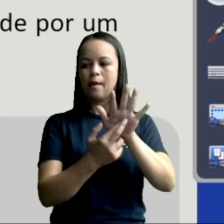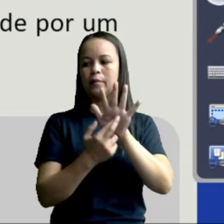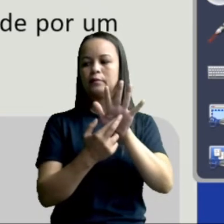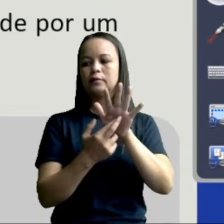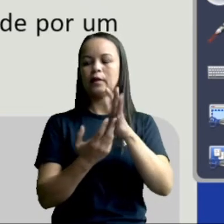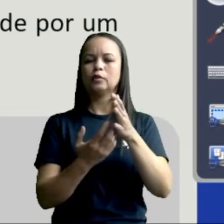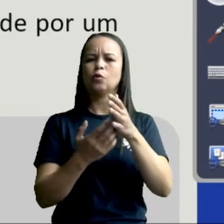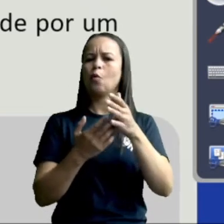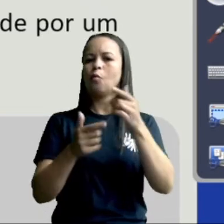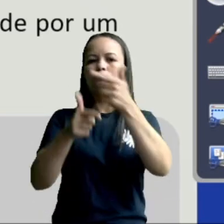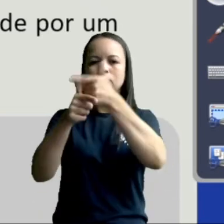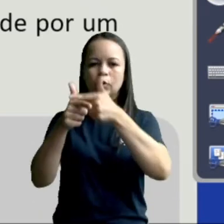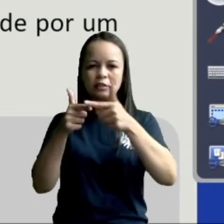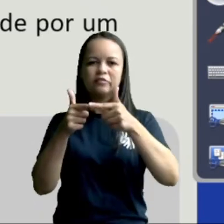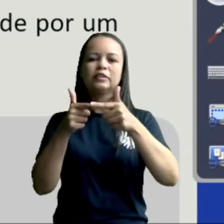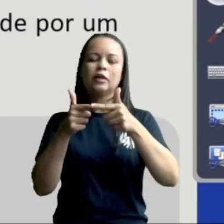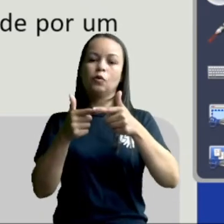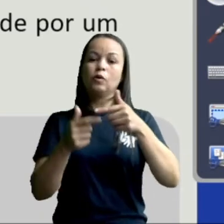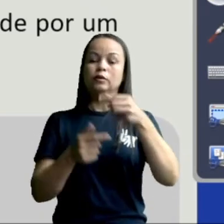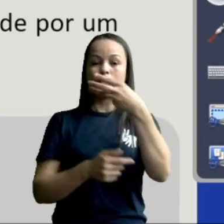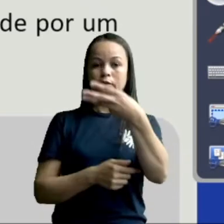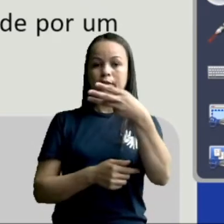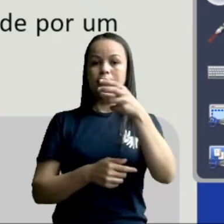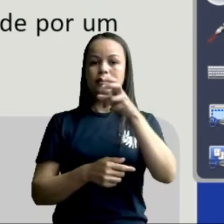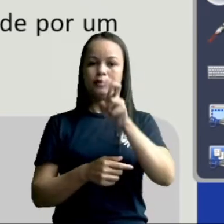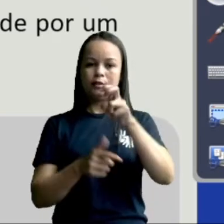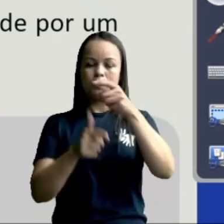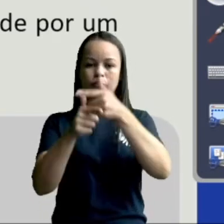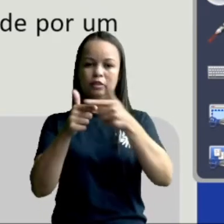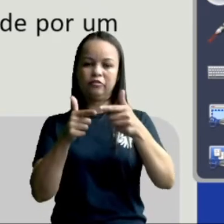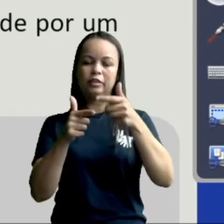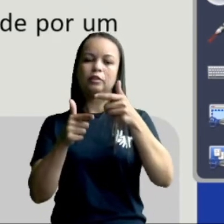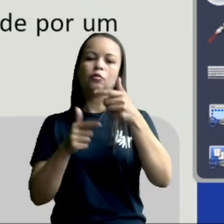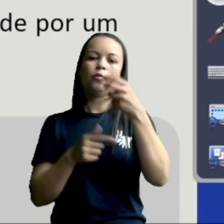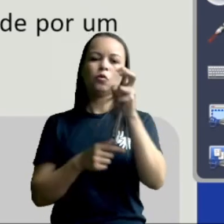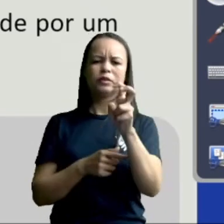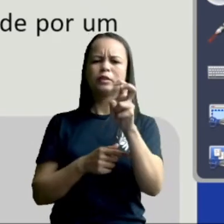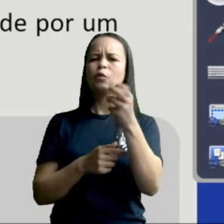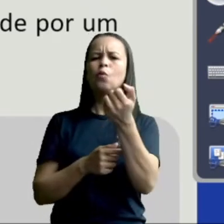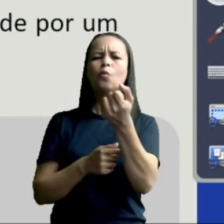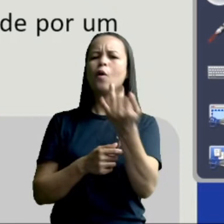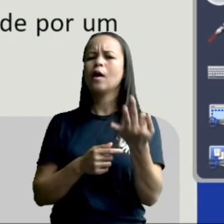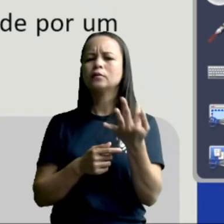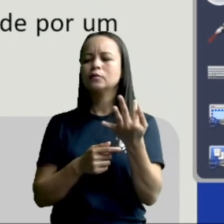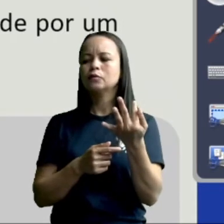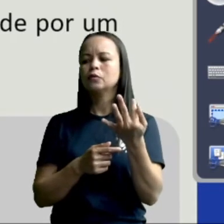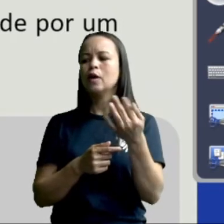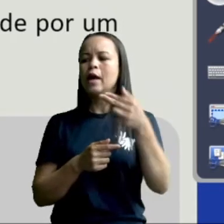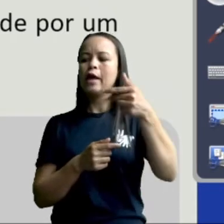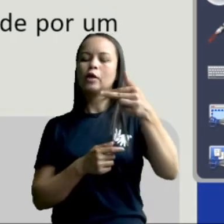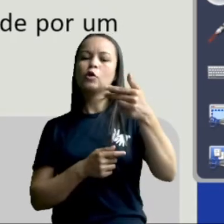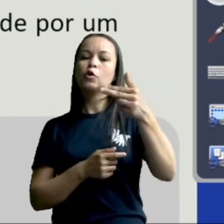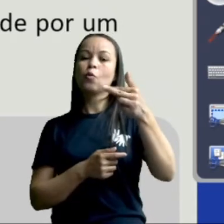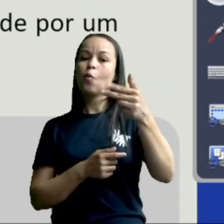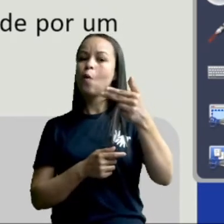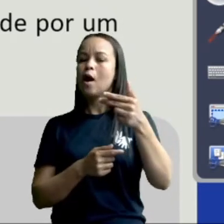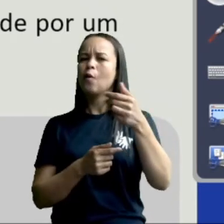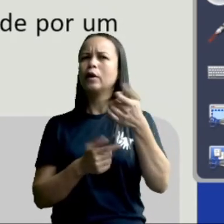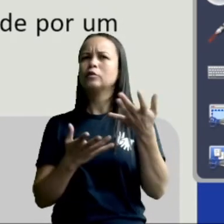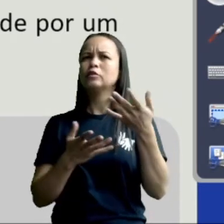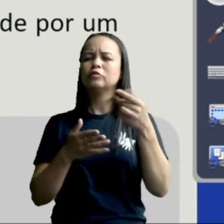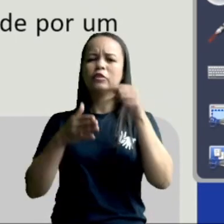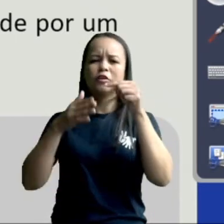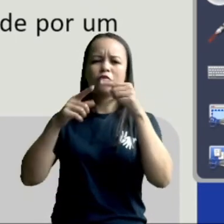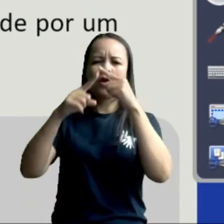uma divisão desse lado. Então, 35 dividido por 5, dá quanto isso? 35 dividido por 5, né? Se você for lá